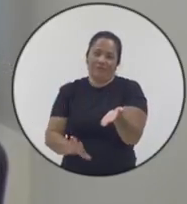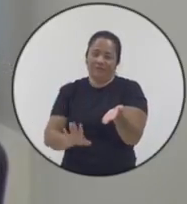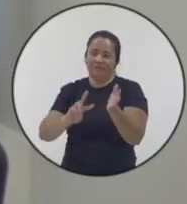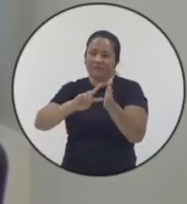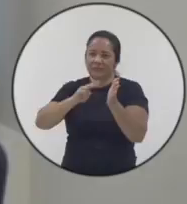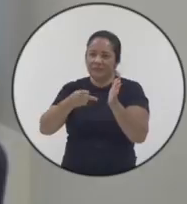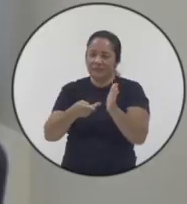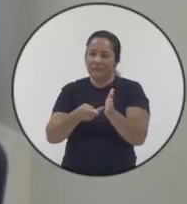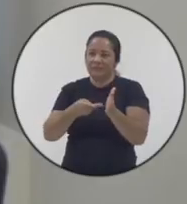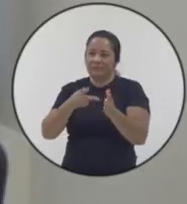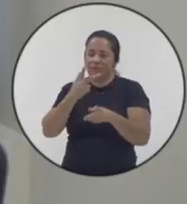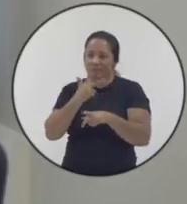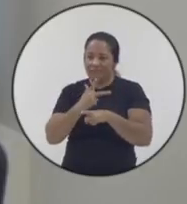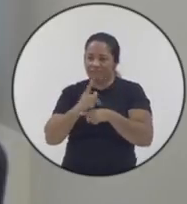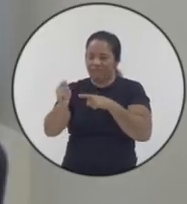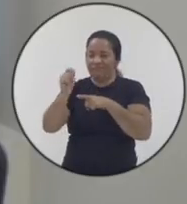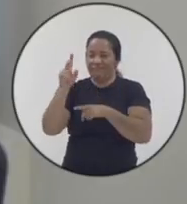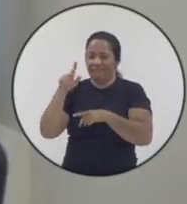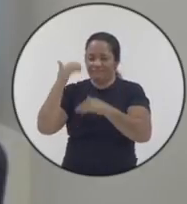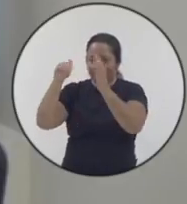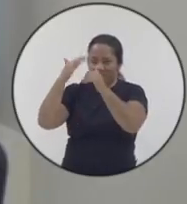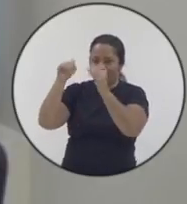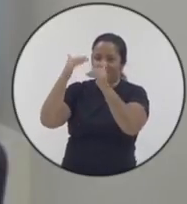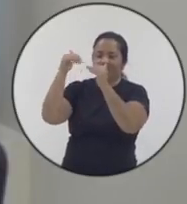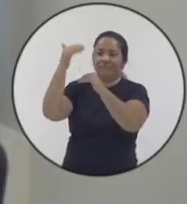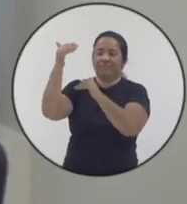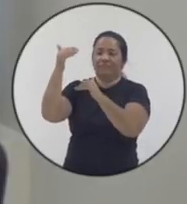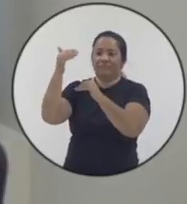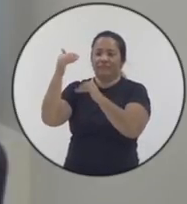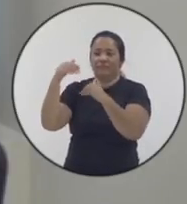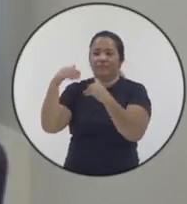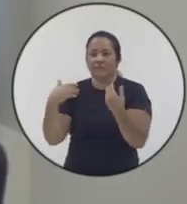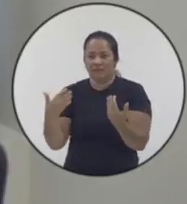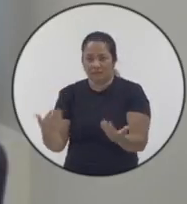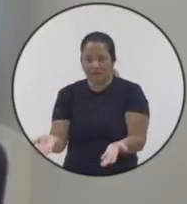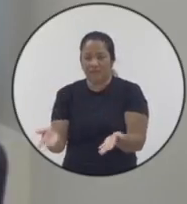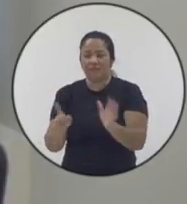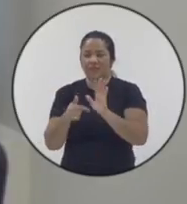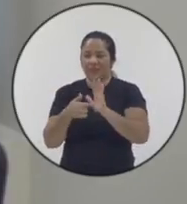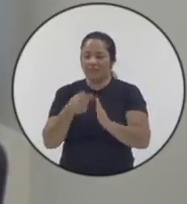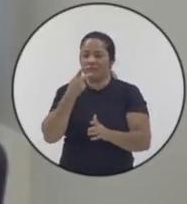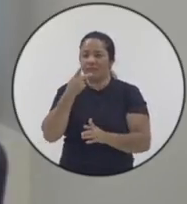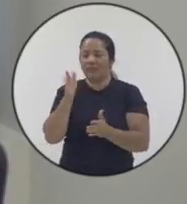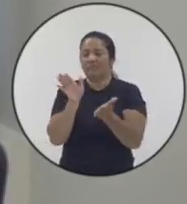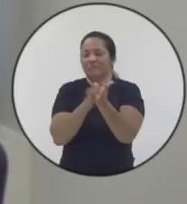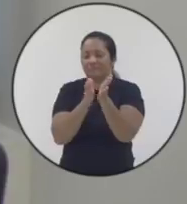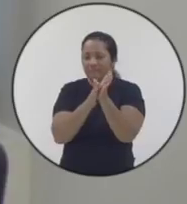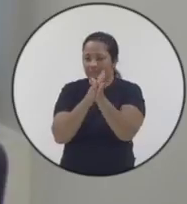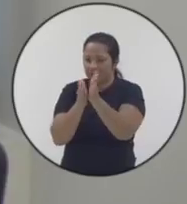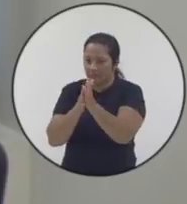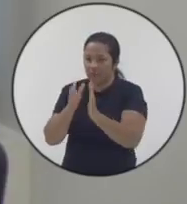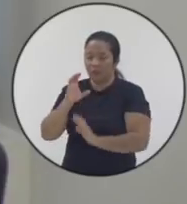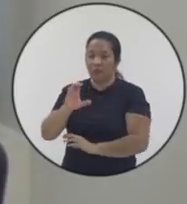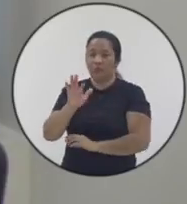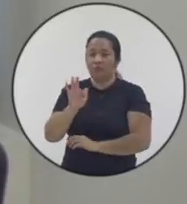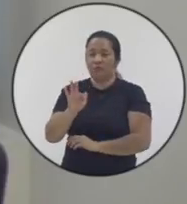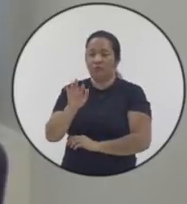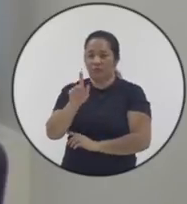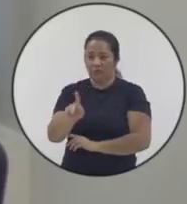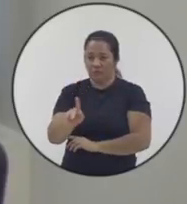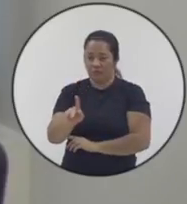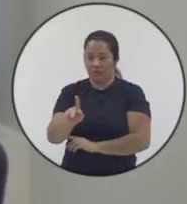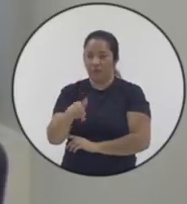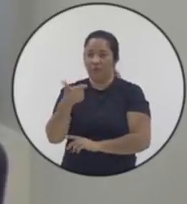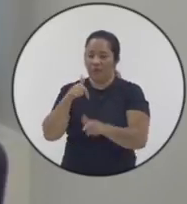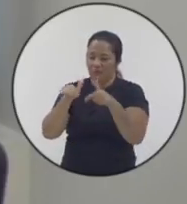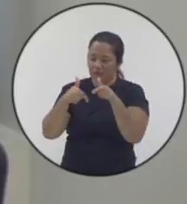de vitória, de progresso, sim. Então, mais uma vez, deixar registrado aqui o parabéns ao Conselho Federal de Psicologia por